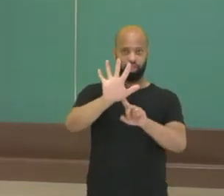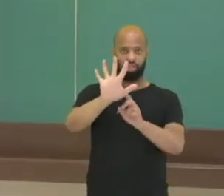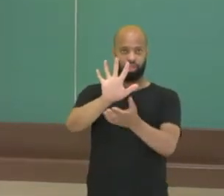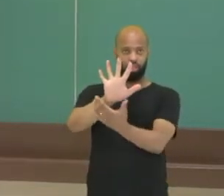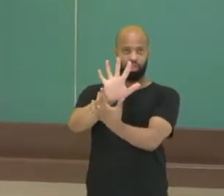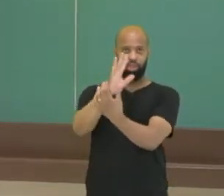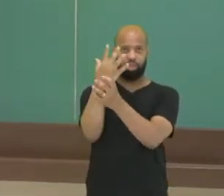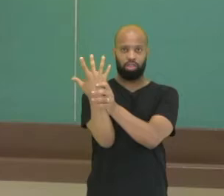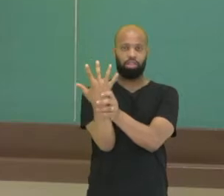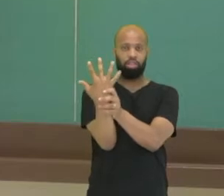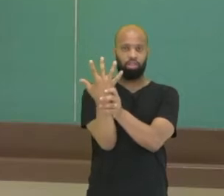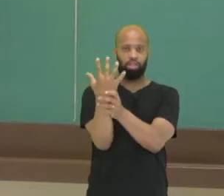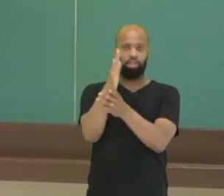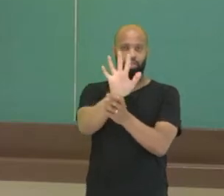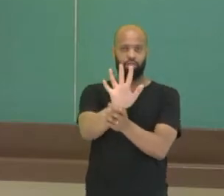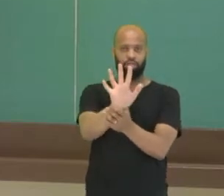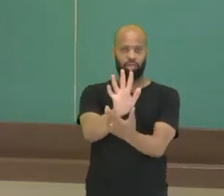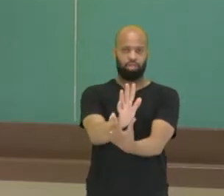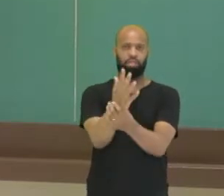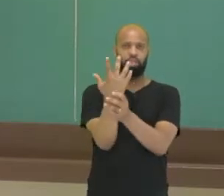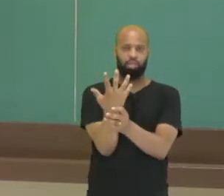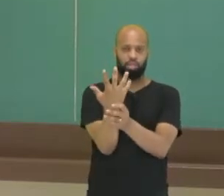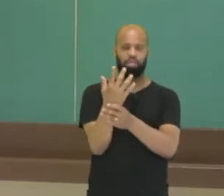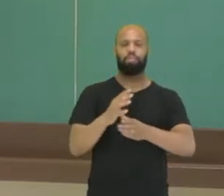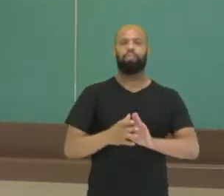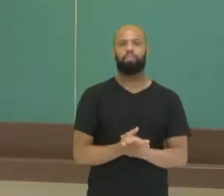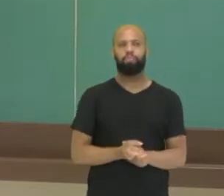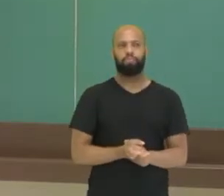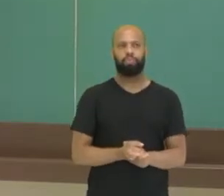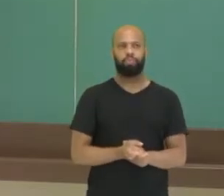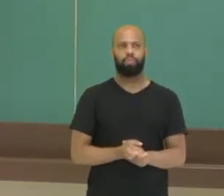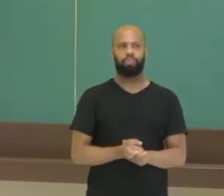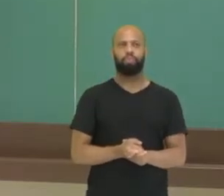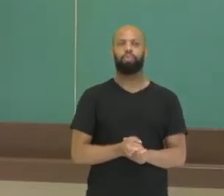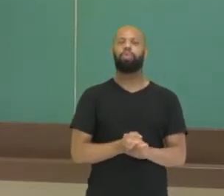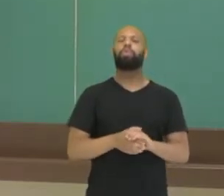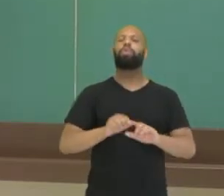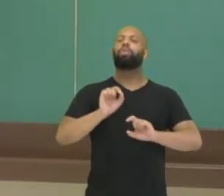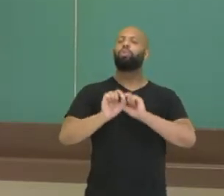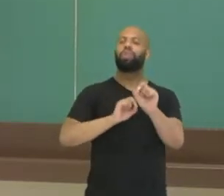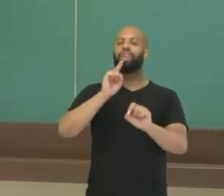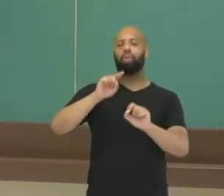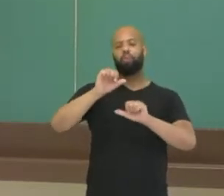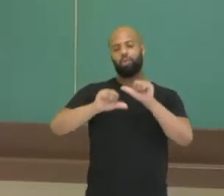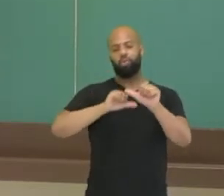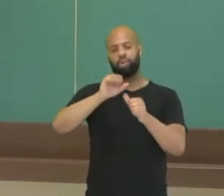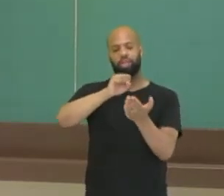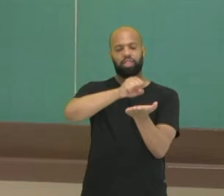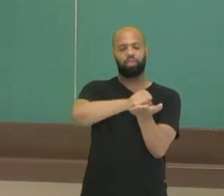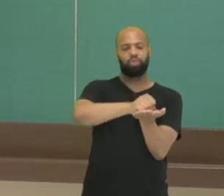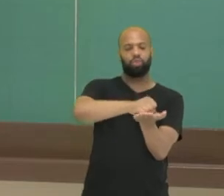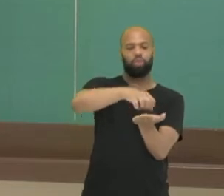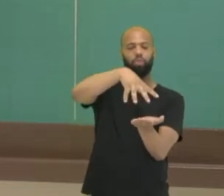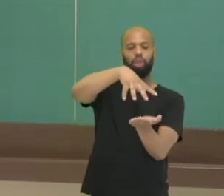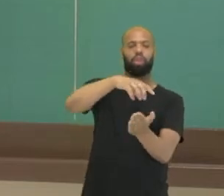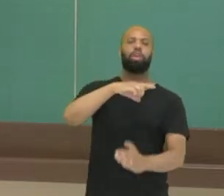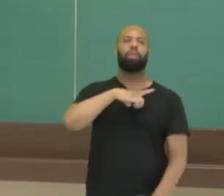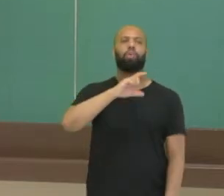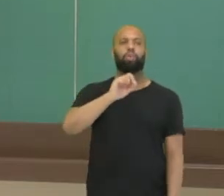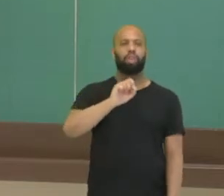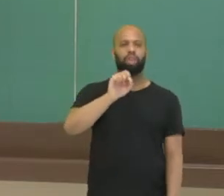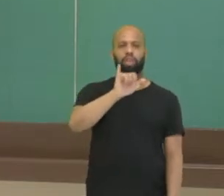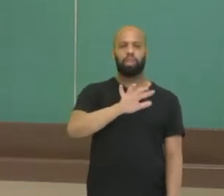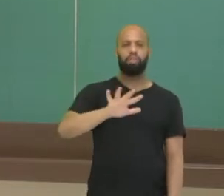figura. Então, olha só, a primeira coisa que eu levo em conta, a rotação é uma transformação geométrica. E nessa transformação geométrica acontece o quê? A figura